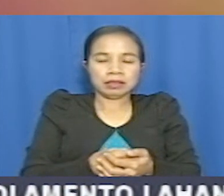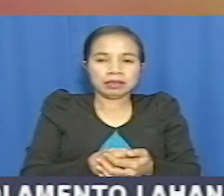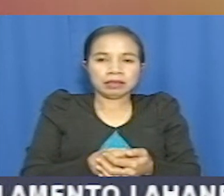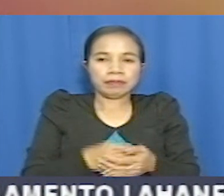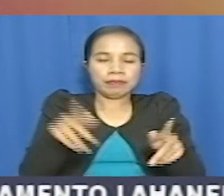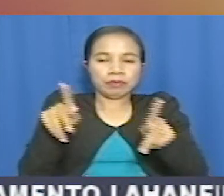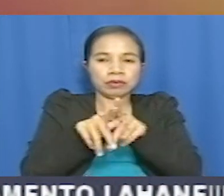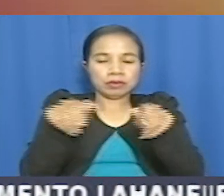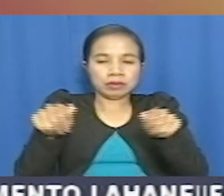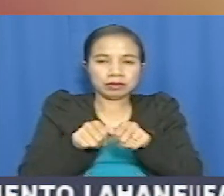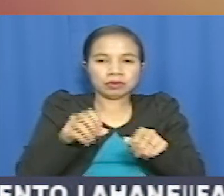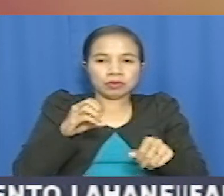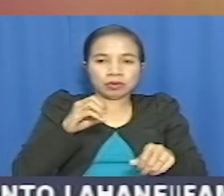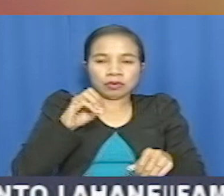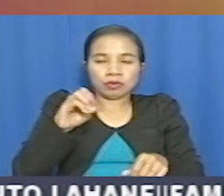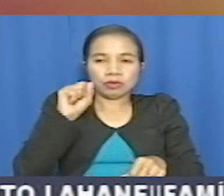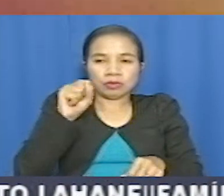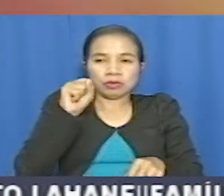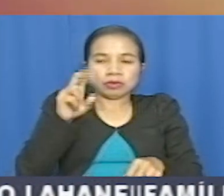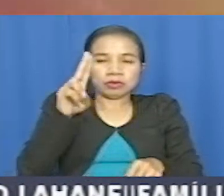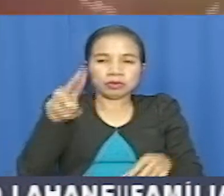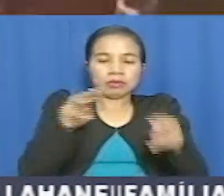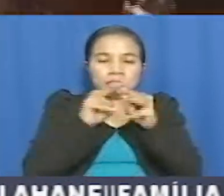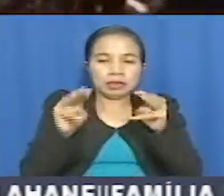posto administrativo ao sul, município Viqueque.